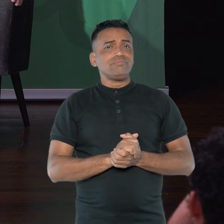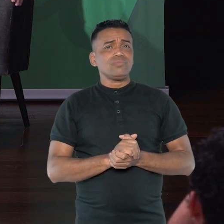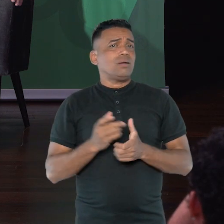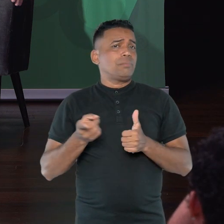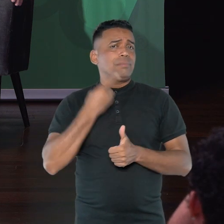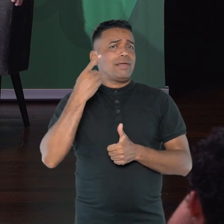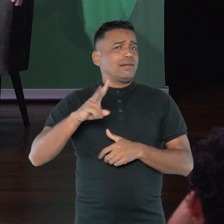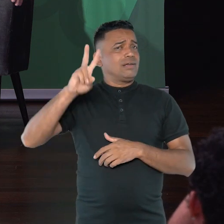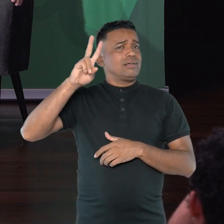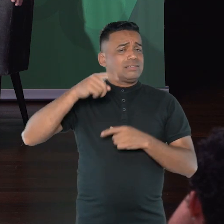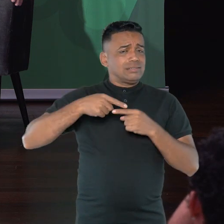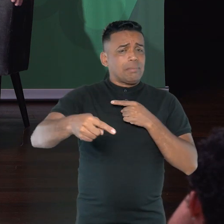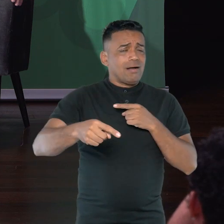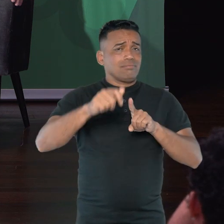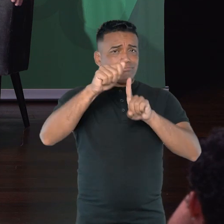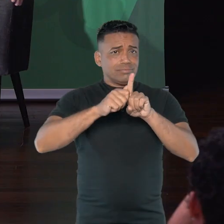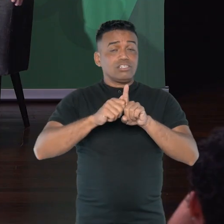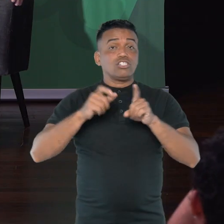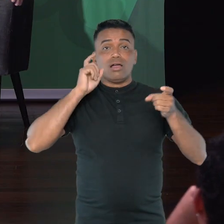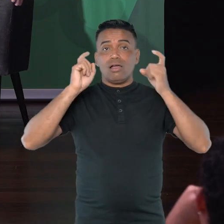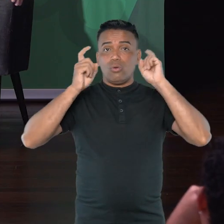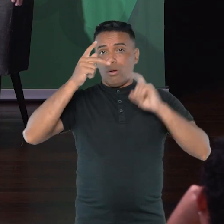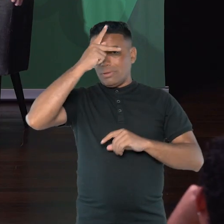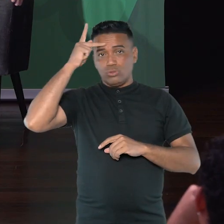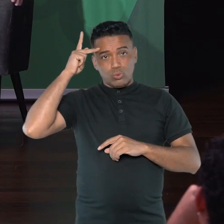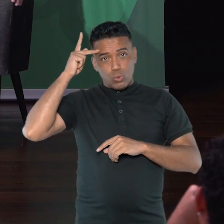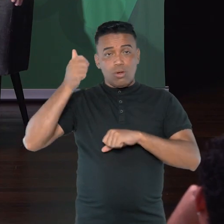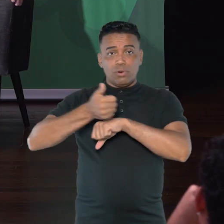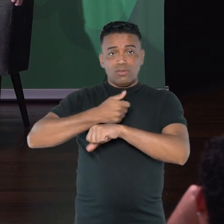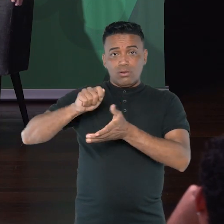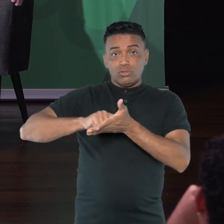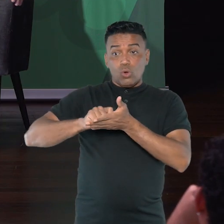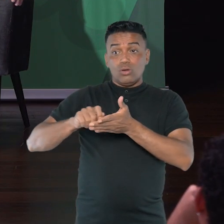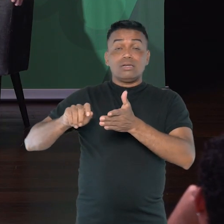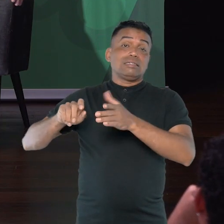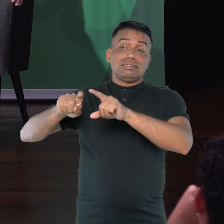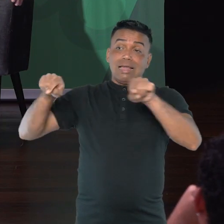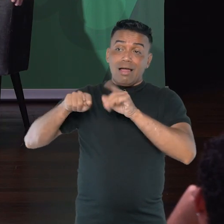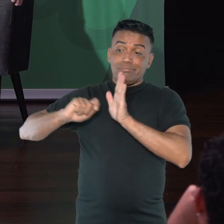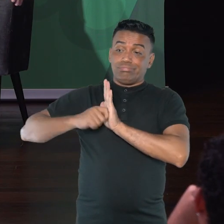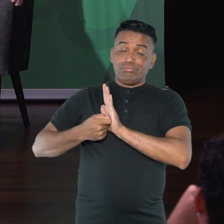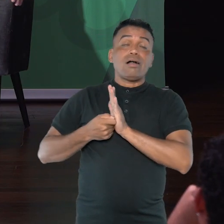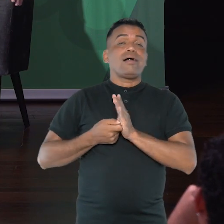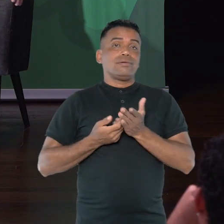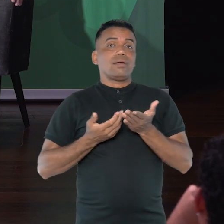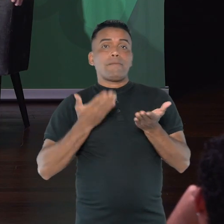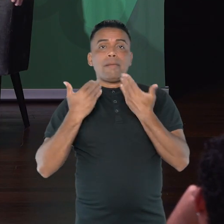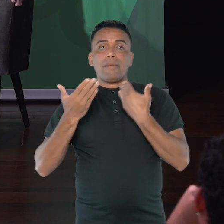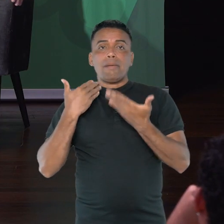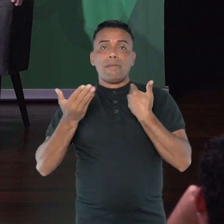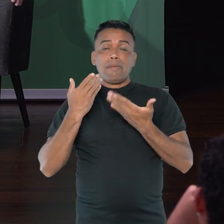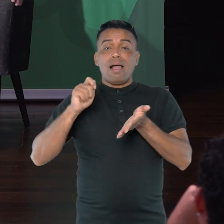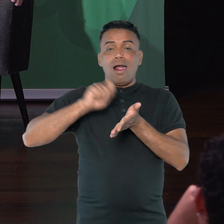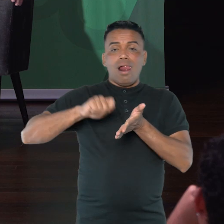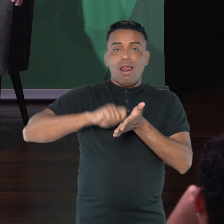a primeira semana do mês, ele tinha uma reunião com o autor, no qual eles se trancavam nessas salas e ele fazia, então, essas